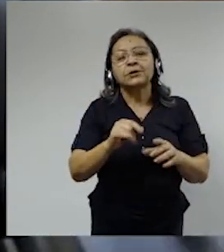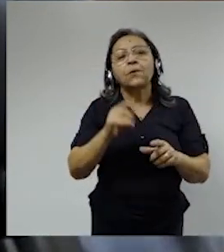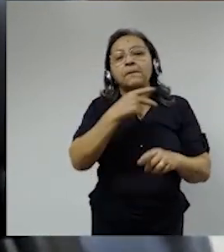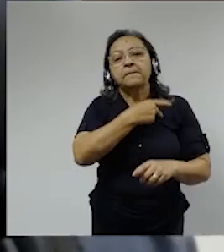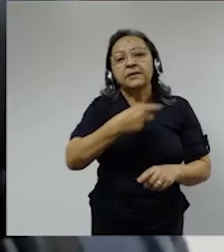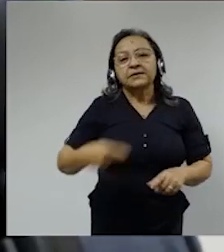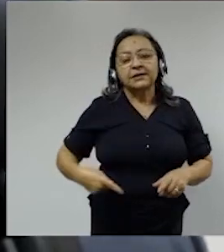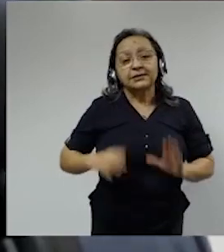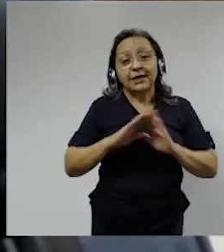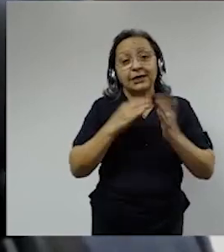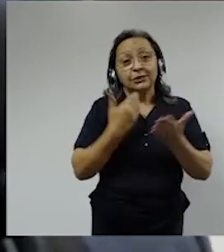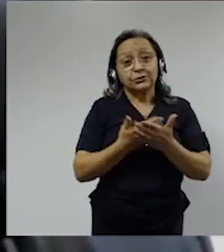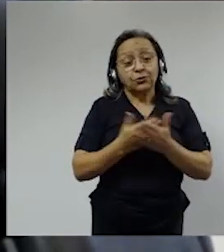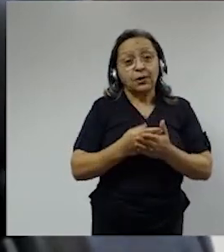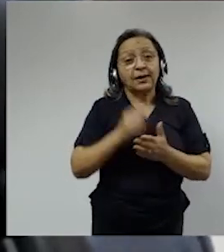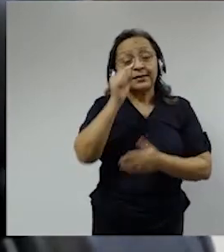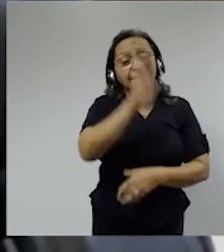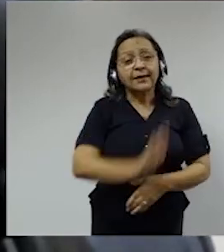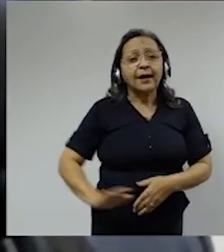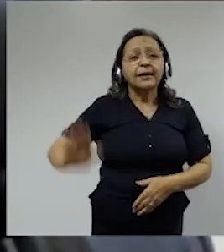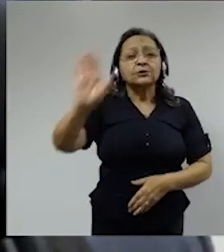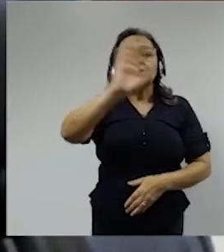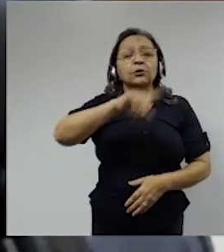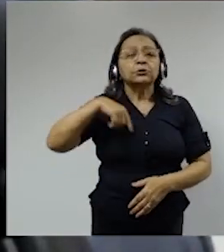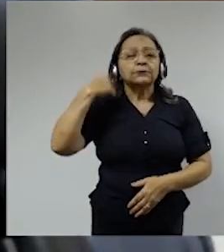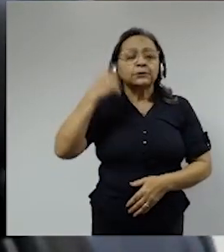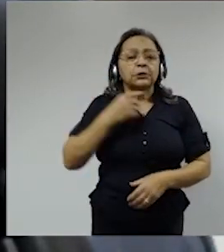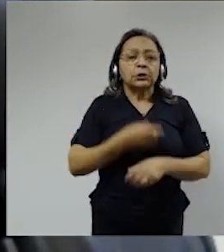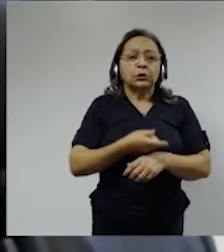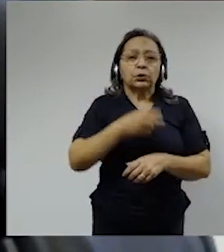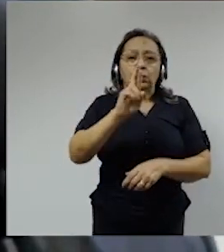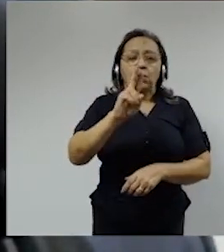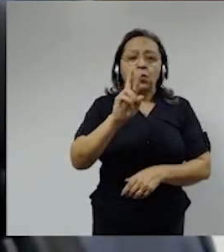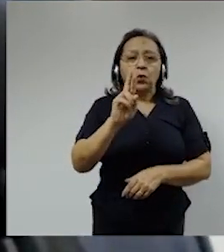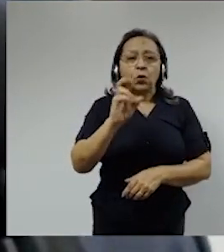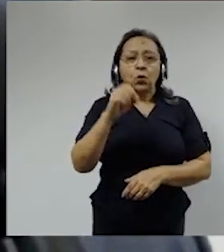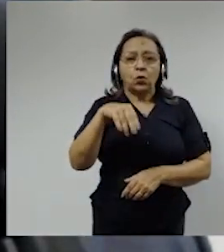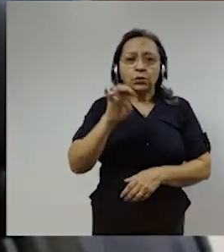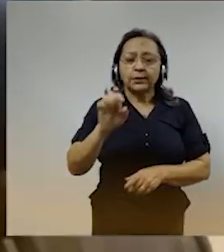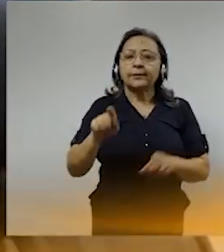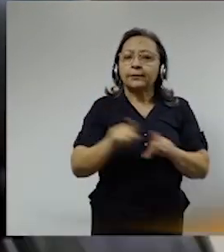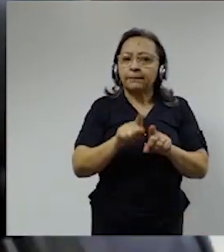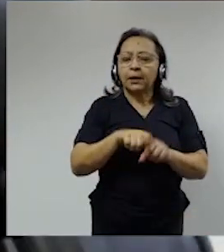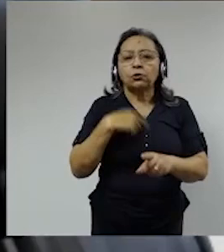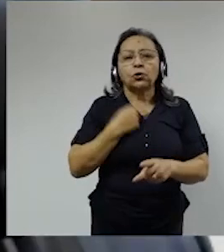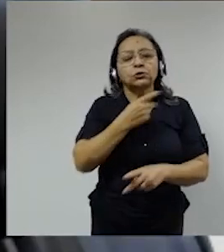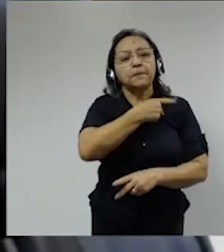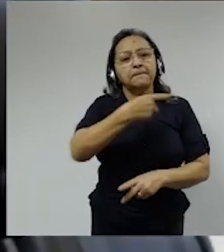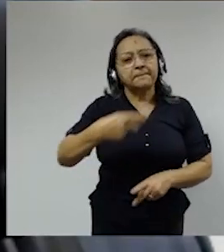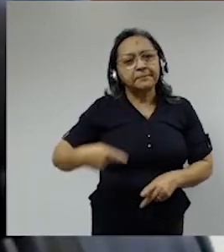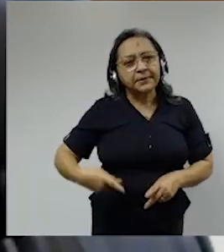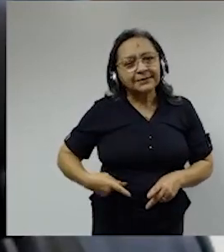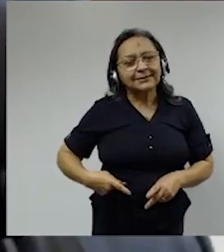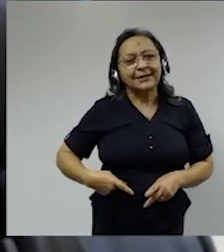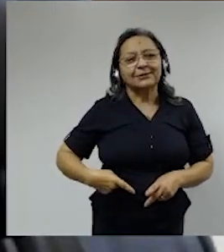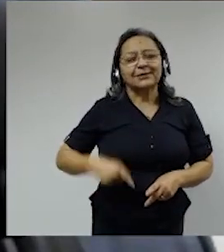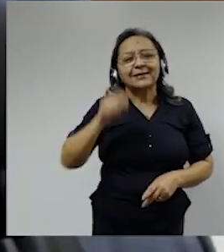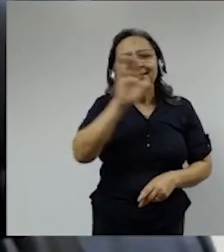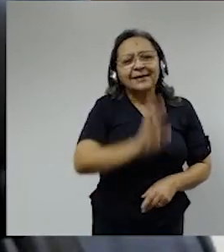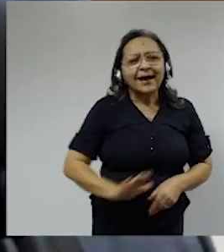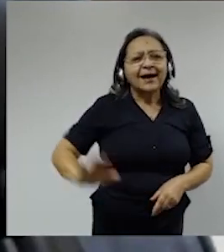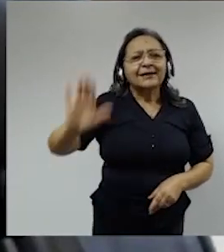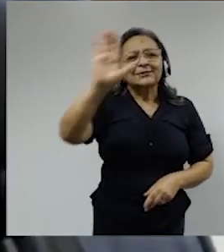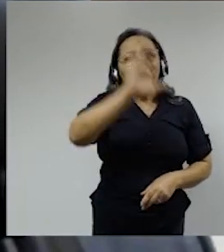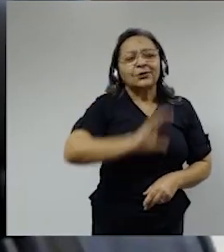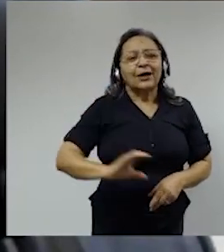Advocacia, Dr. Rony, pelo sucesso desse evento, e também ao nosso presidente nacional da advocacia, que muito me honra